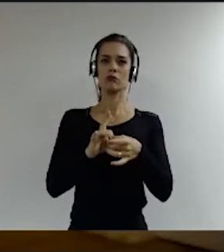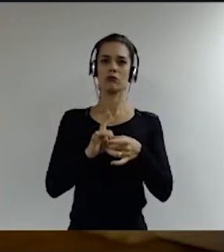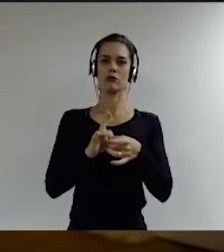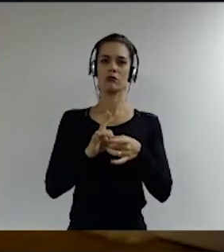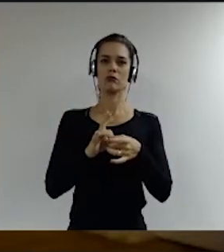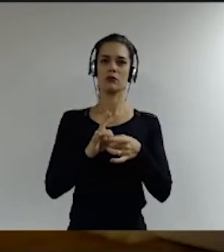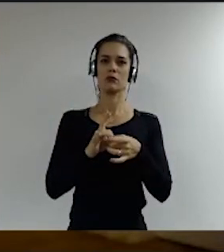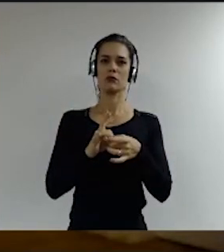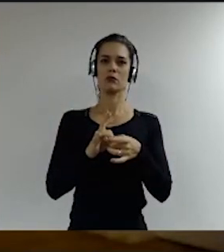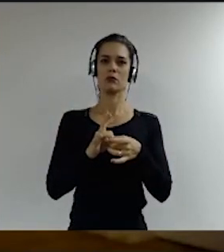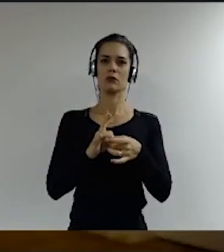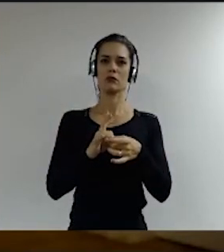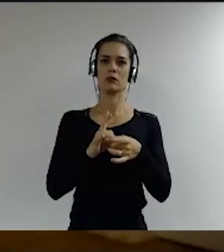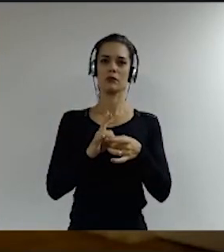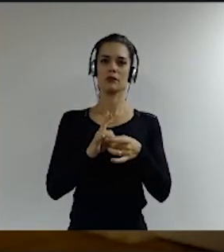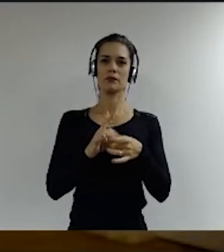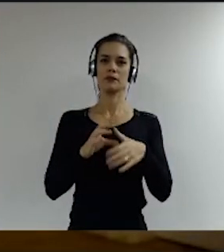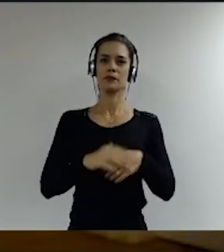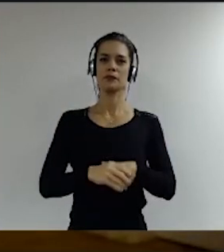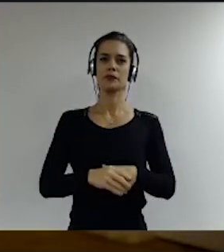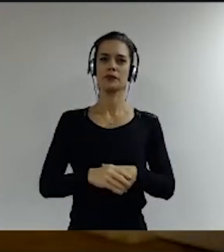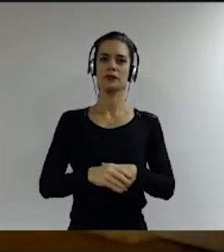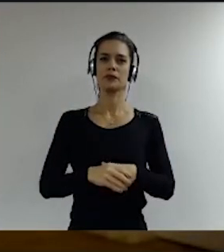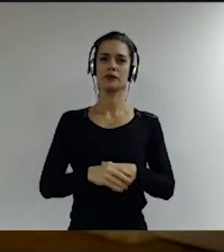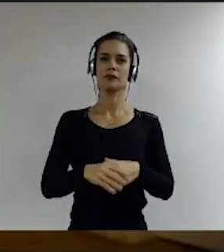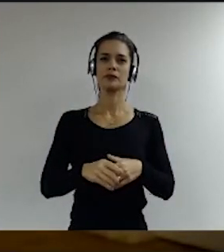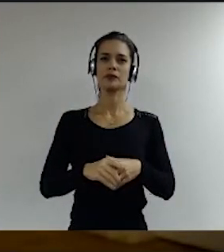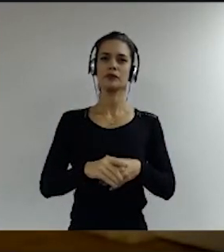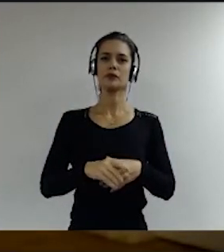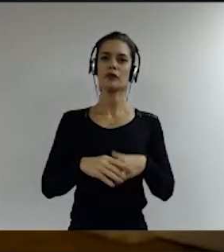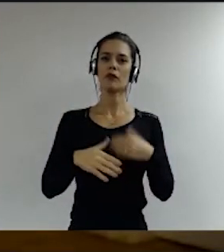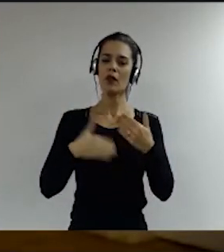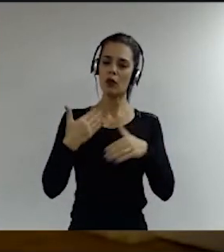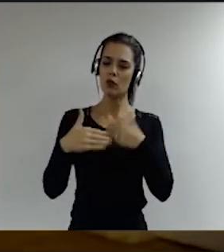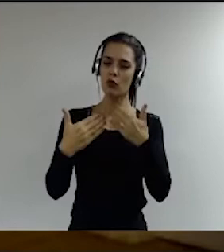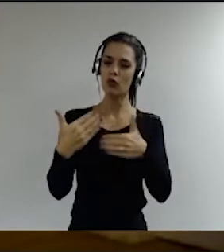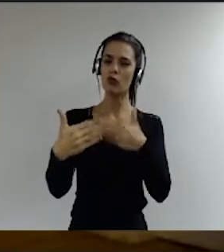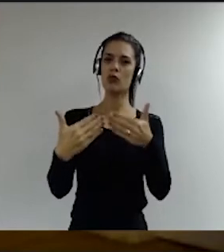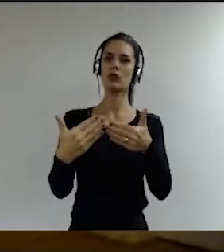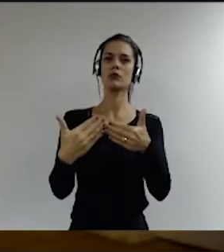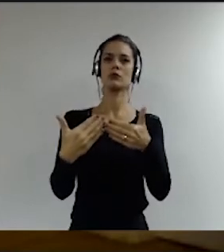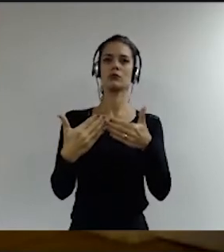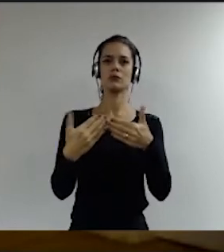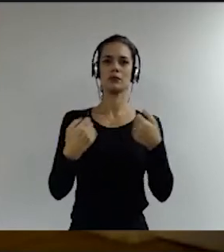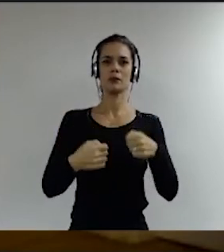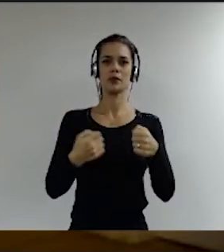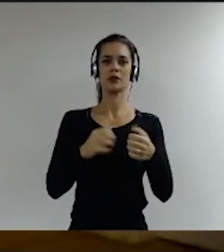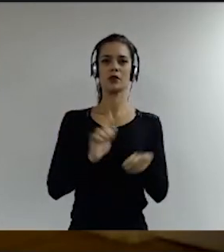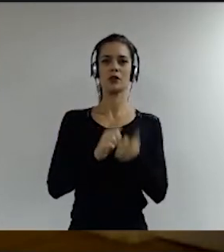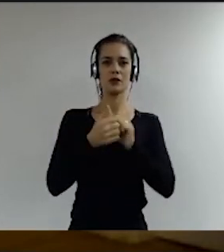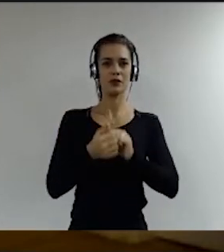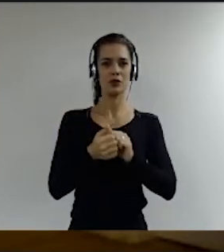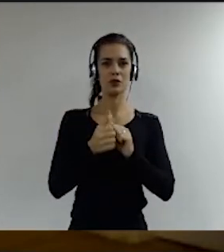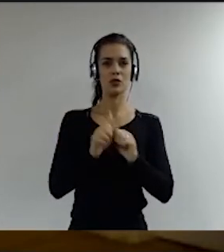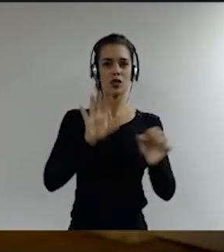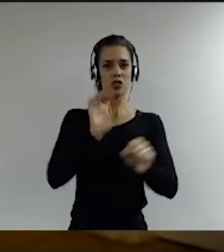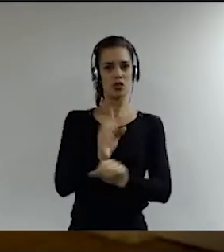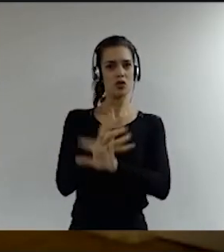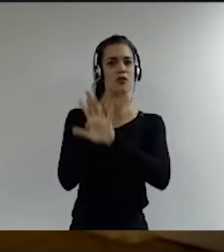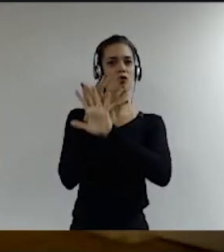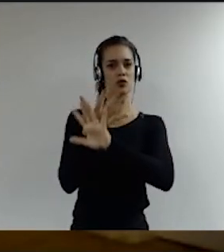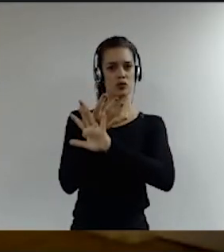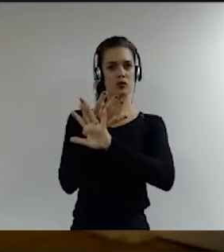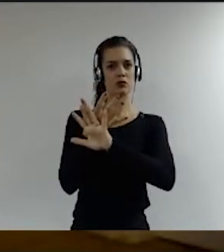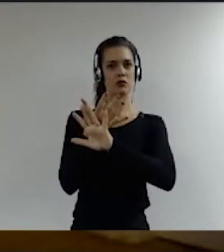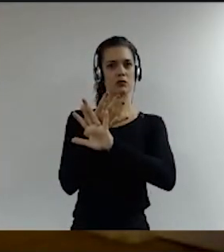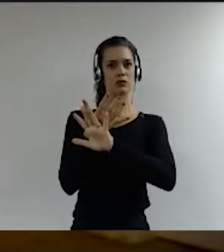procedimentos virtuais, os procedimentos de videoconferência, para que